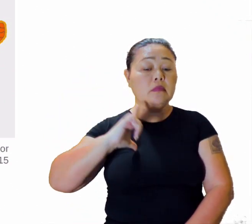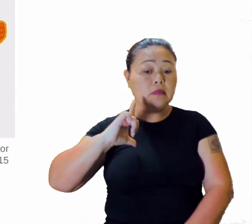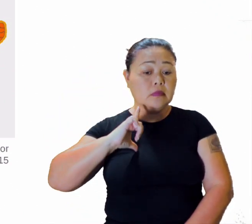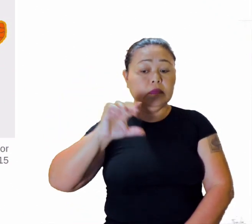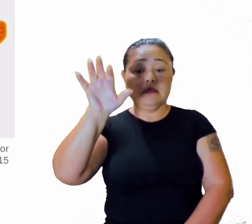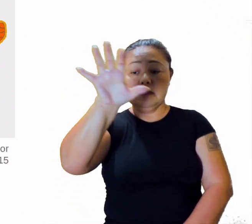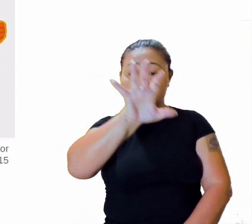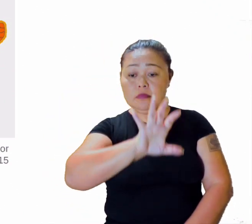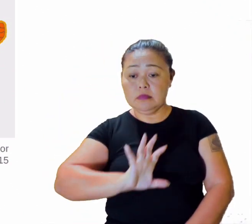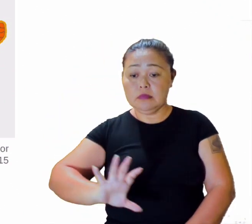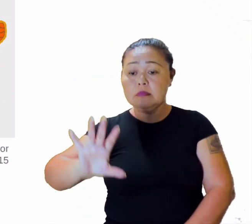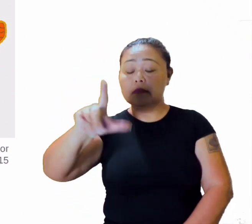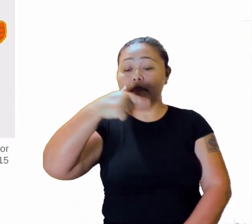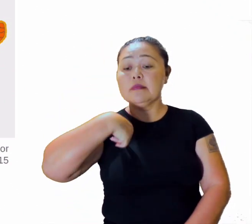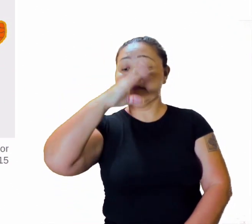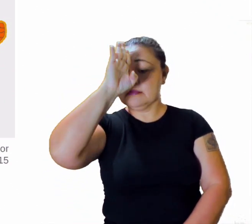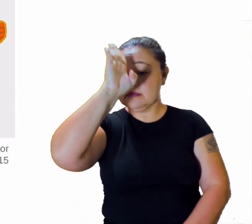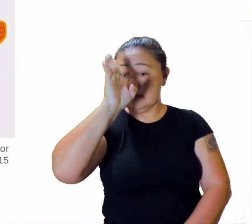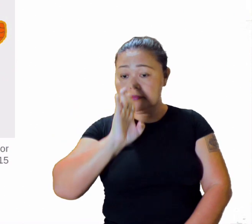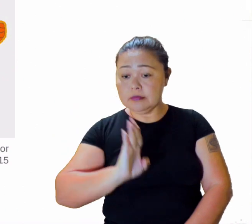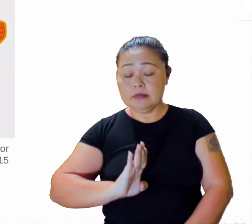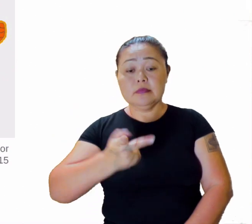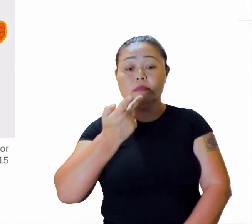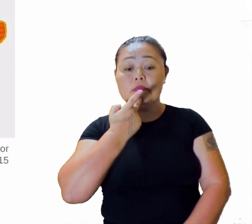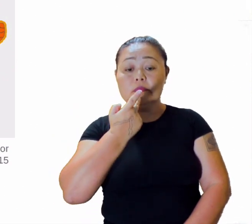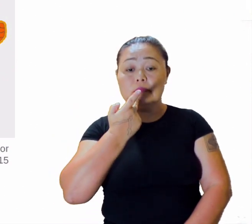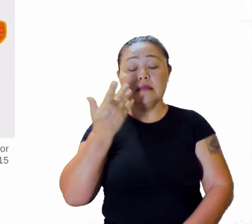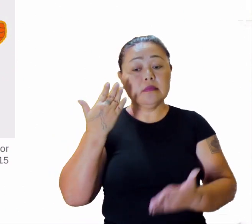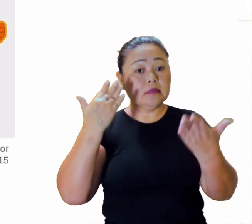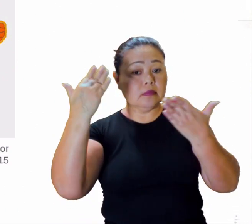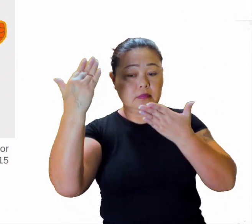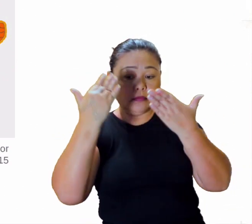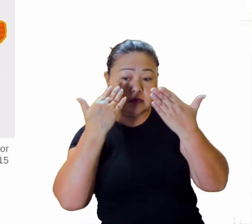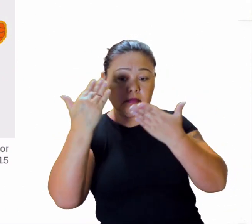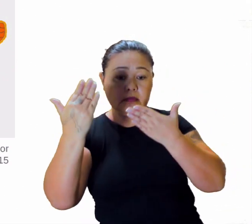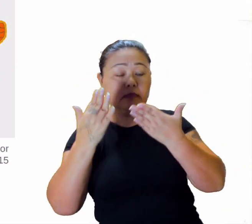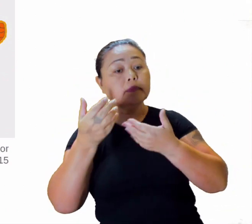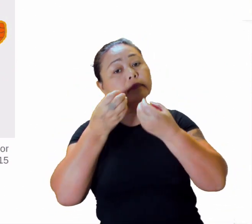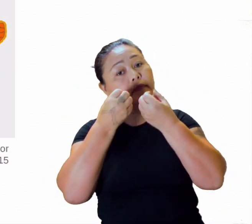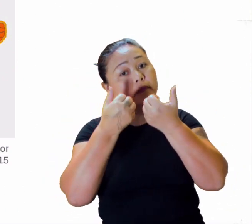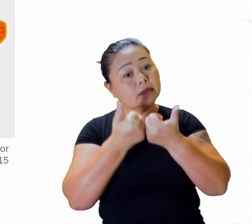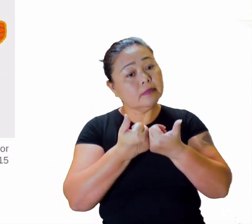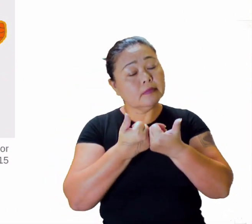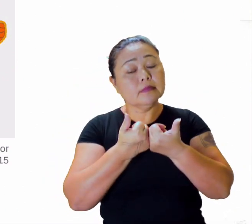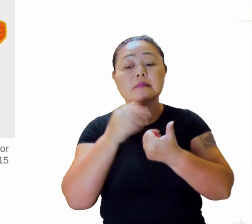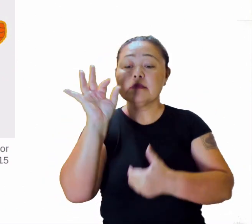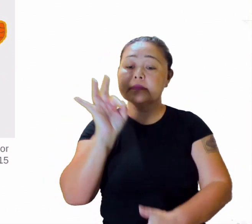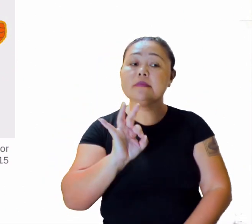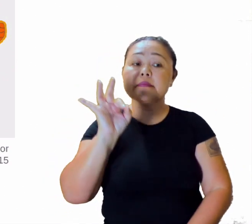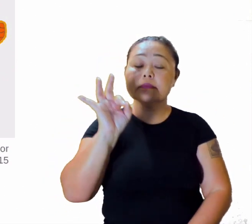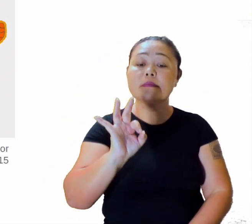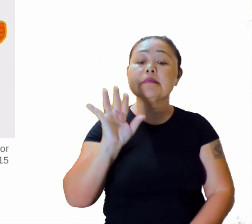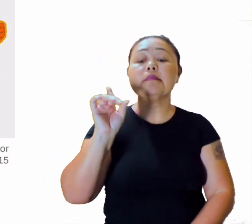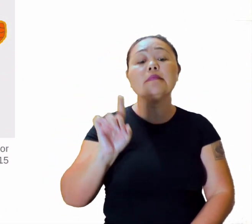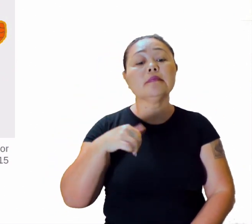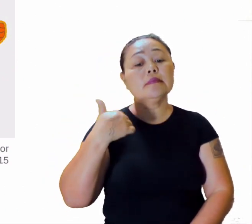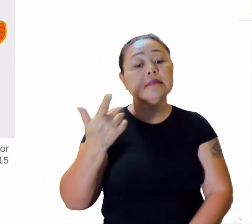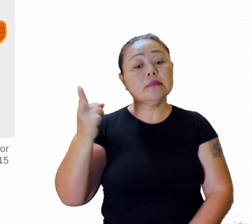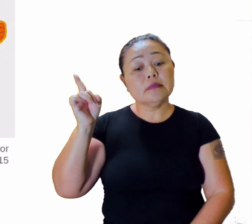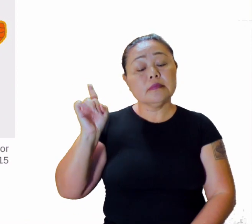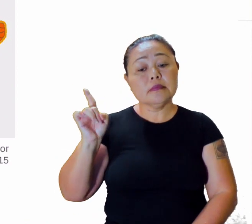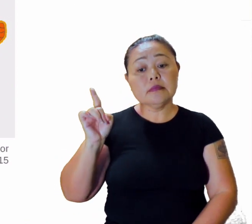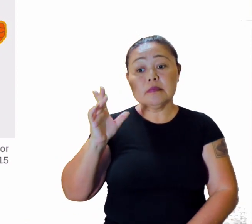das regiões do Brasil, aí sim aqui nós estamos comparando elas Muito em bem, percentuais. com Não certeza. é isso? E